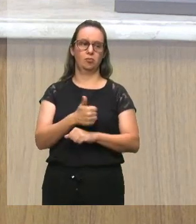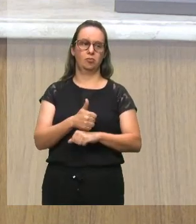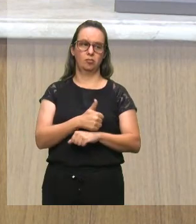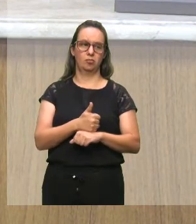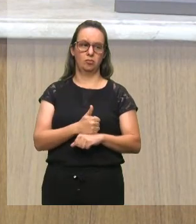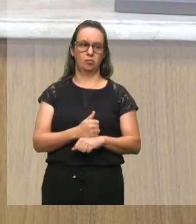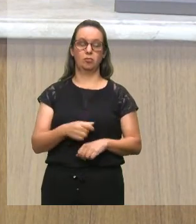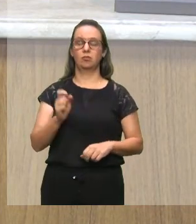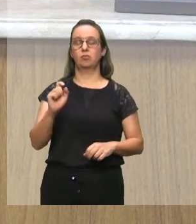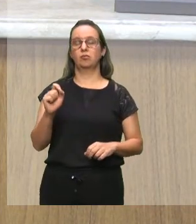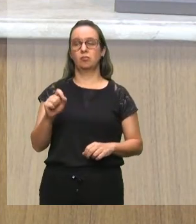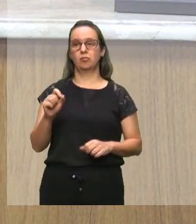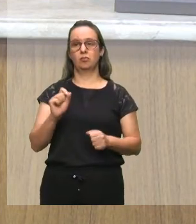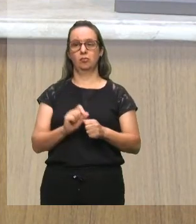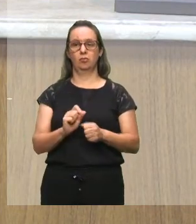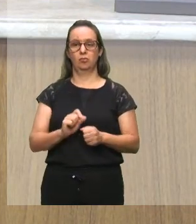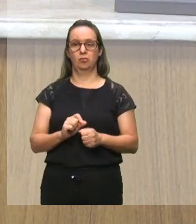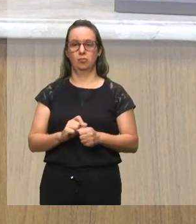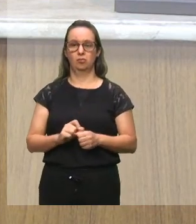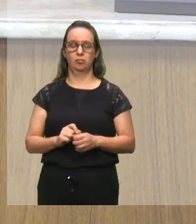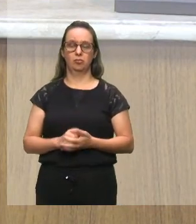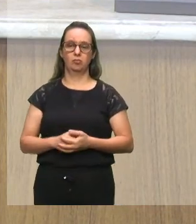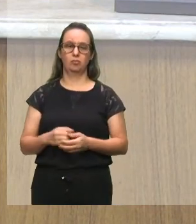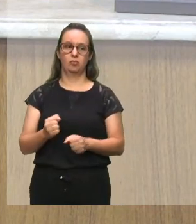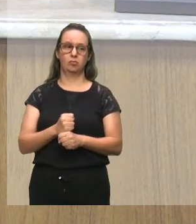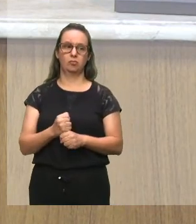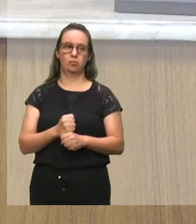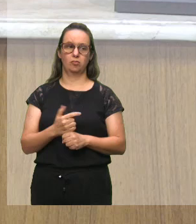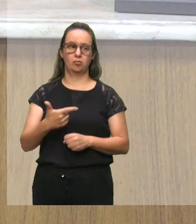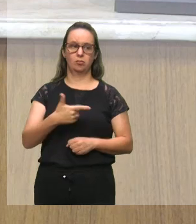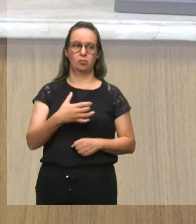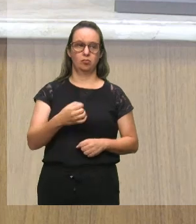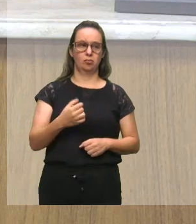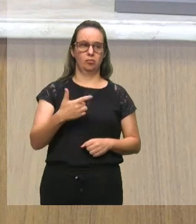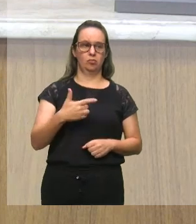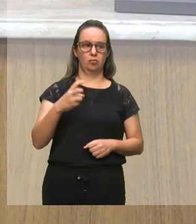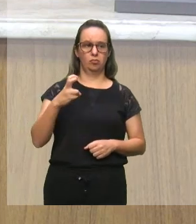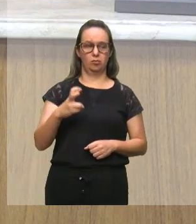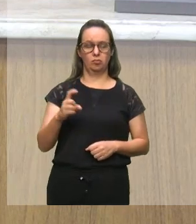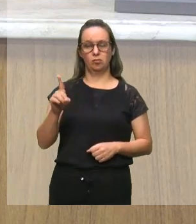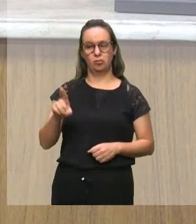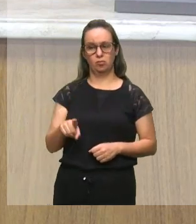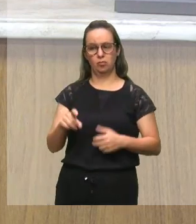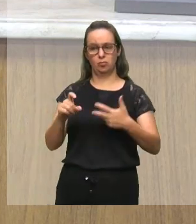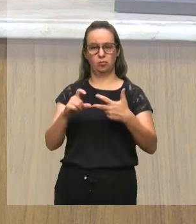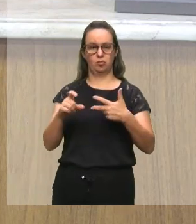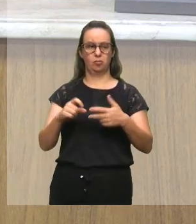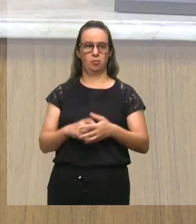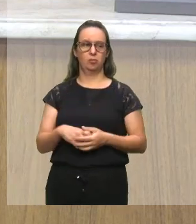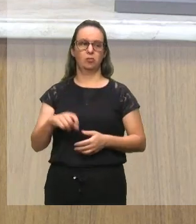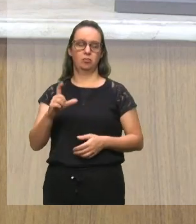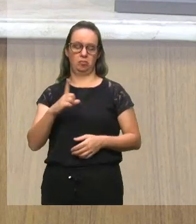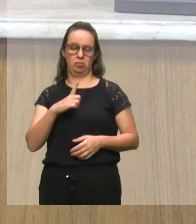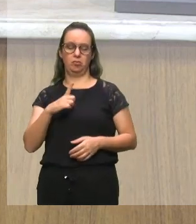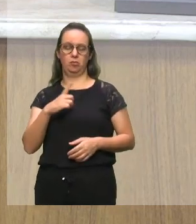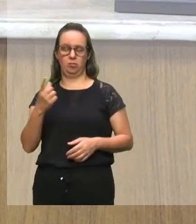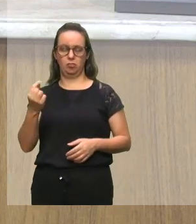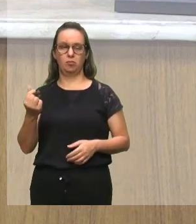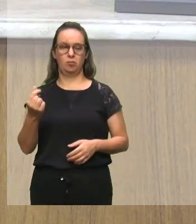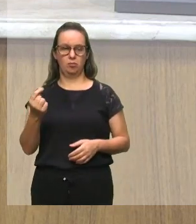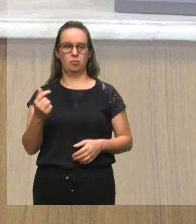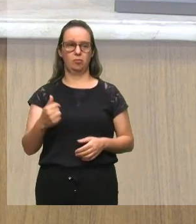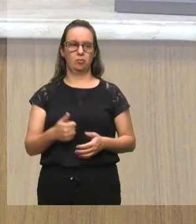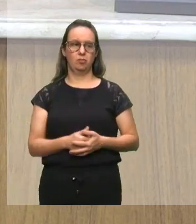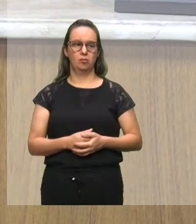orçamento vai ser gerido em 2025 cabe à administração. É. Tá? A gente tem dotação, a verba é